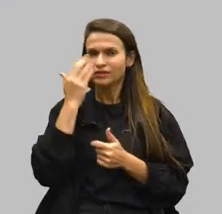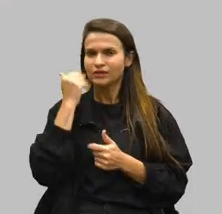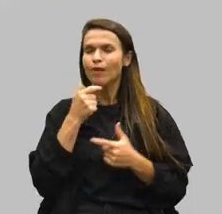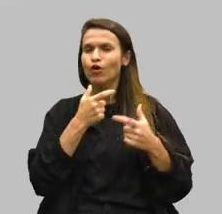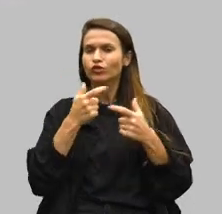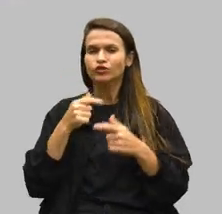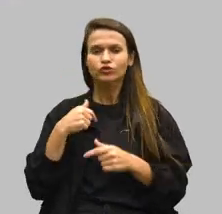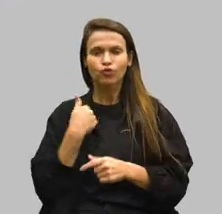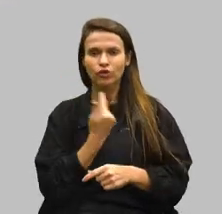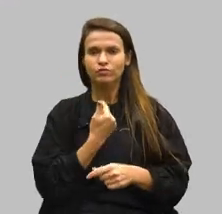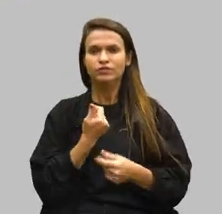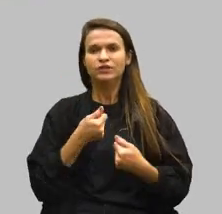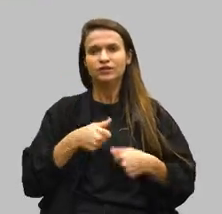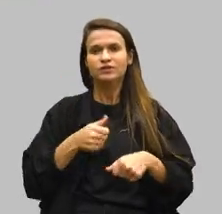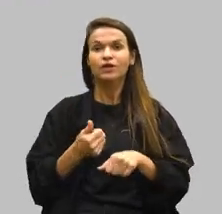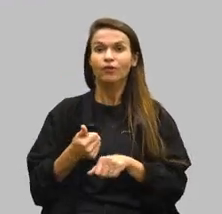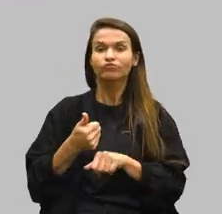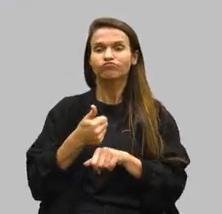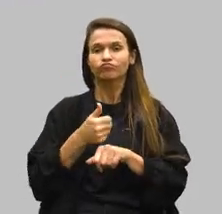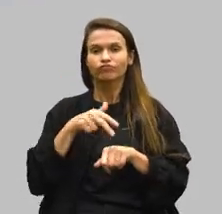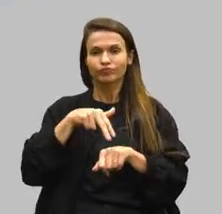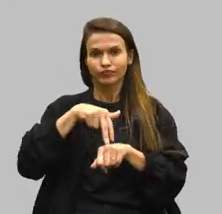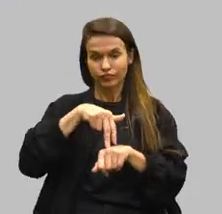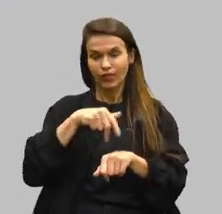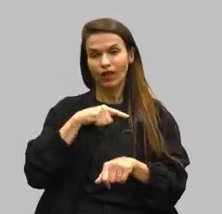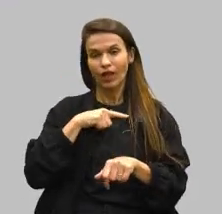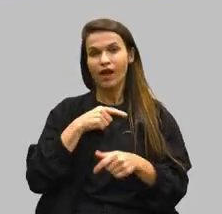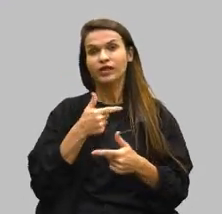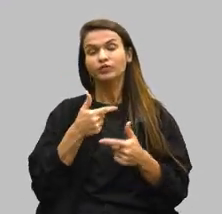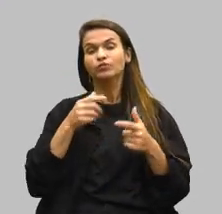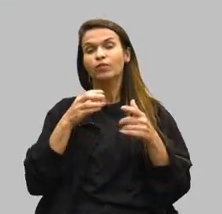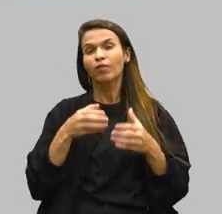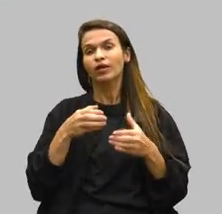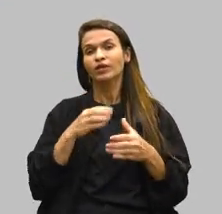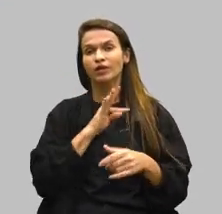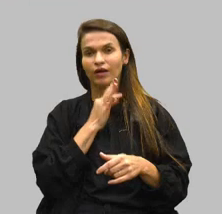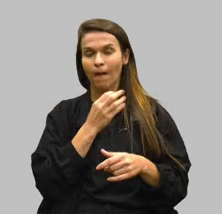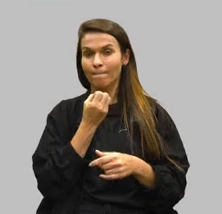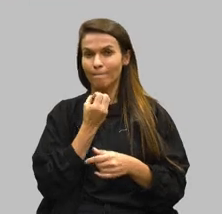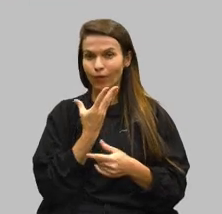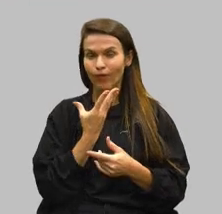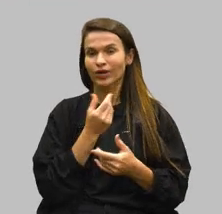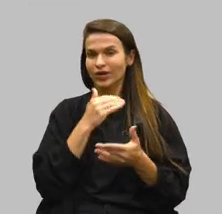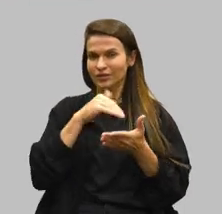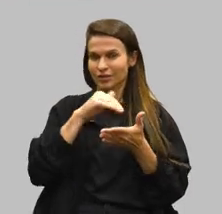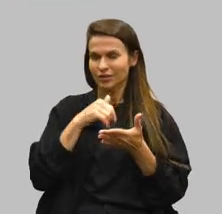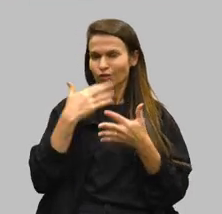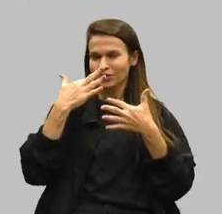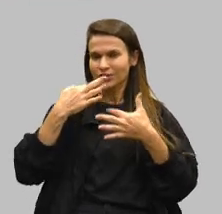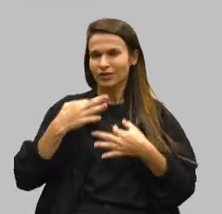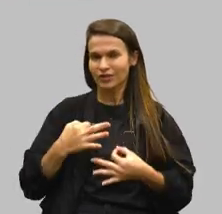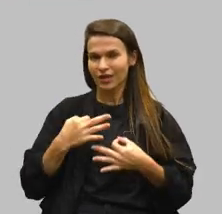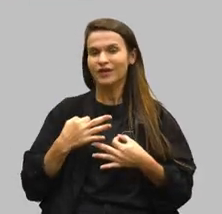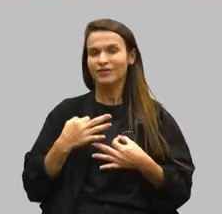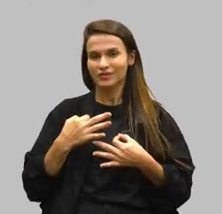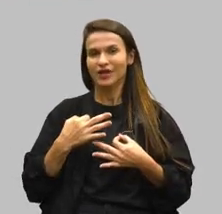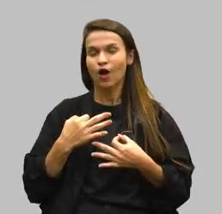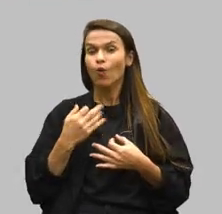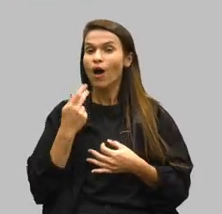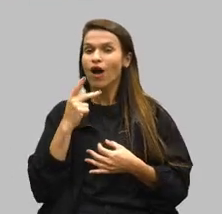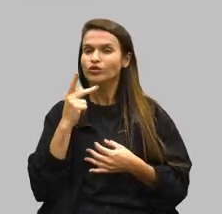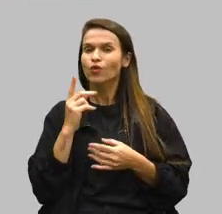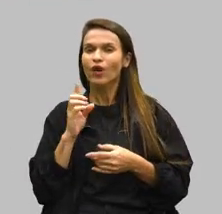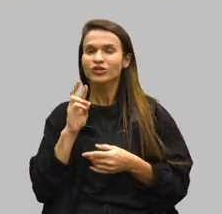a gente precisa atuar e segundo porque a gente tem uma equipe técnica muito boa na secretaria que eu tenho certeza que com a sua